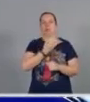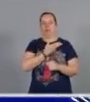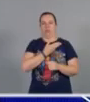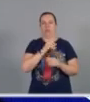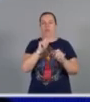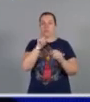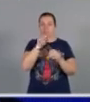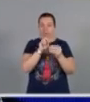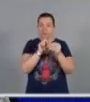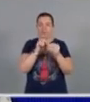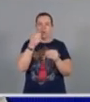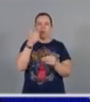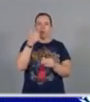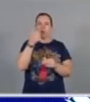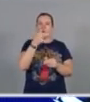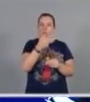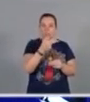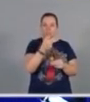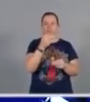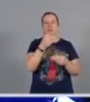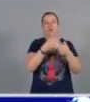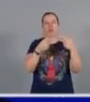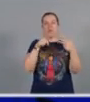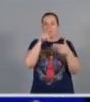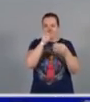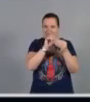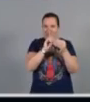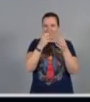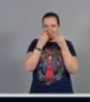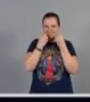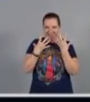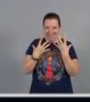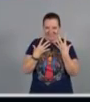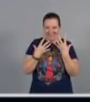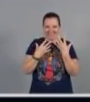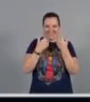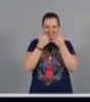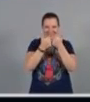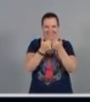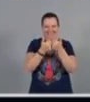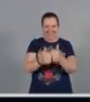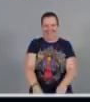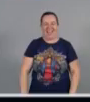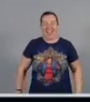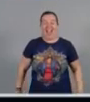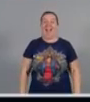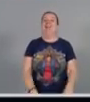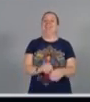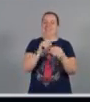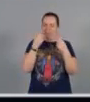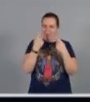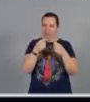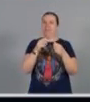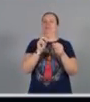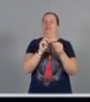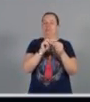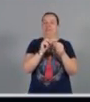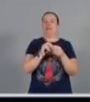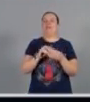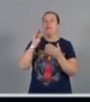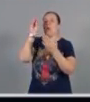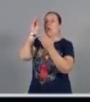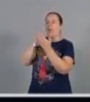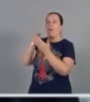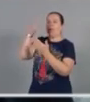coisas que você acha que você faz bem eita vai e